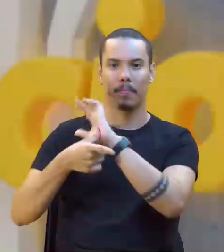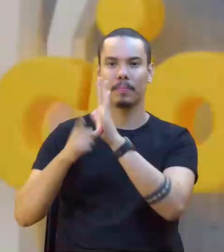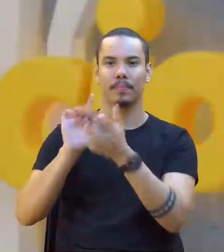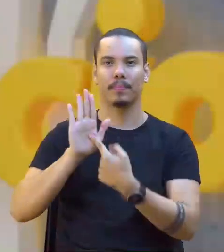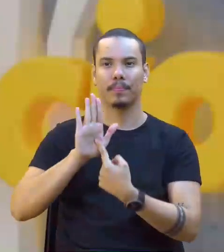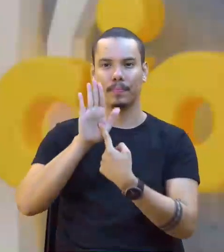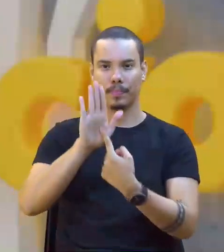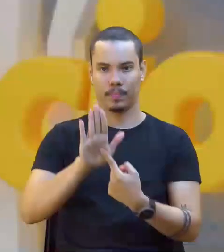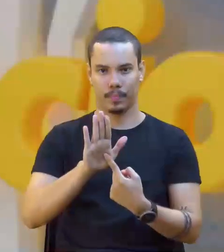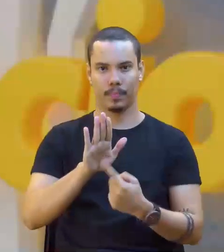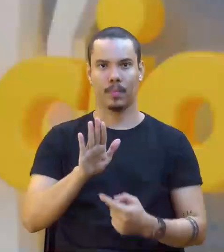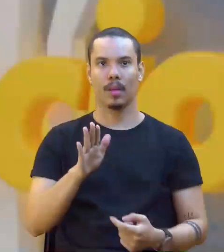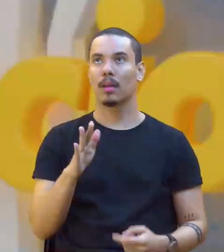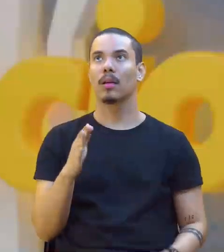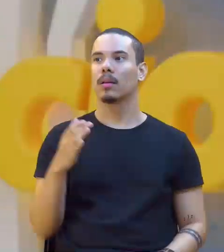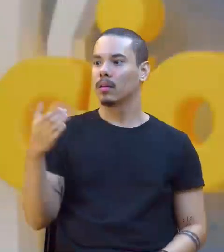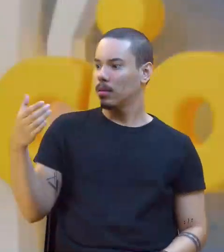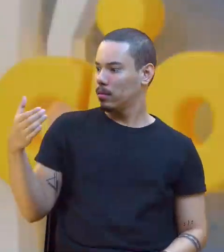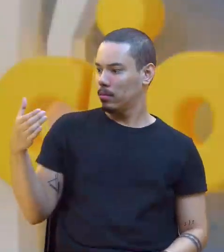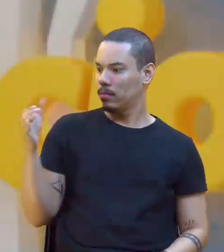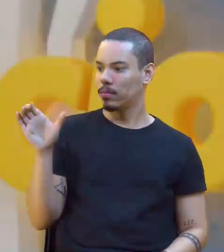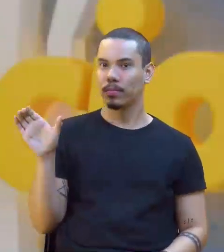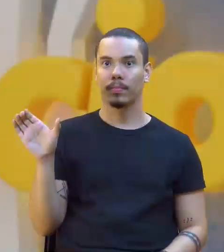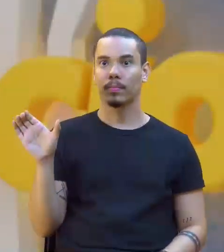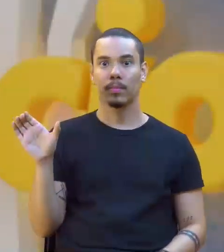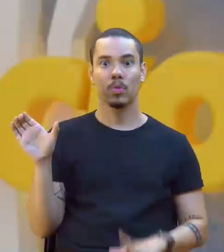mostrando toda a minha